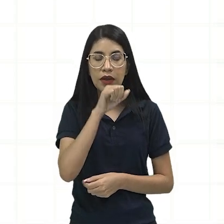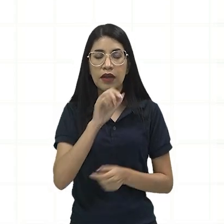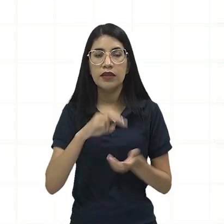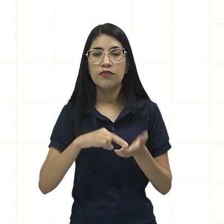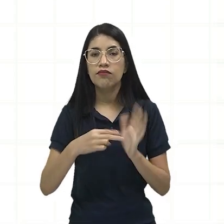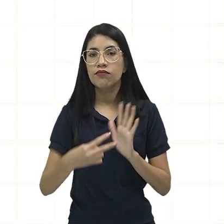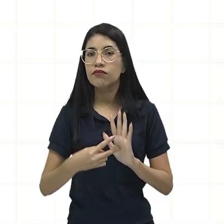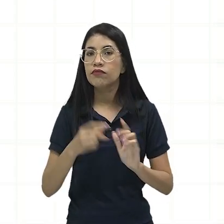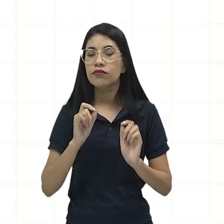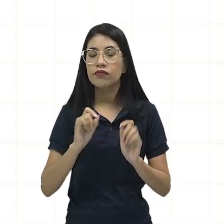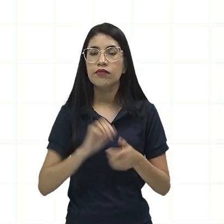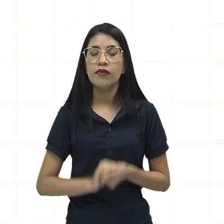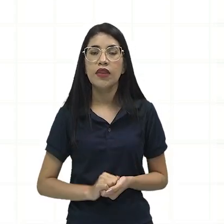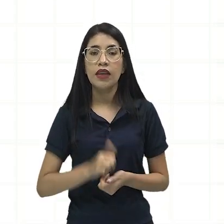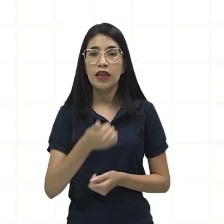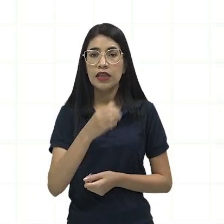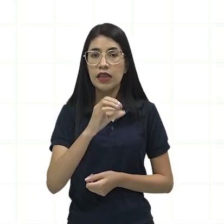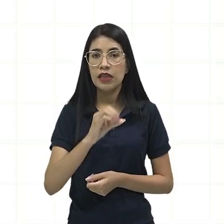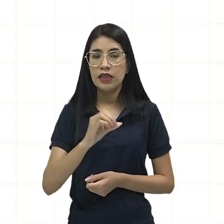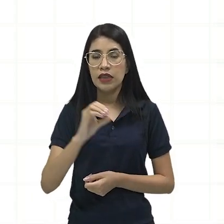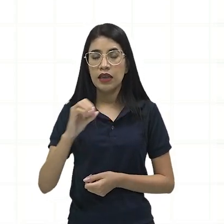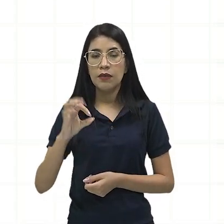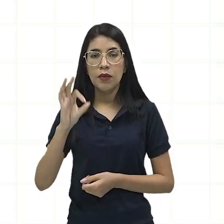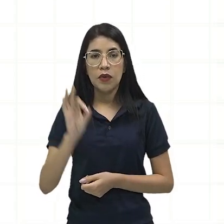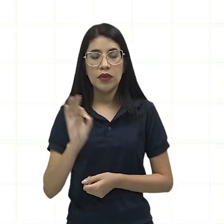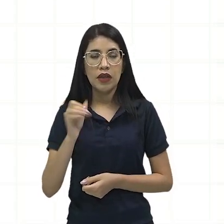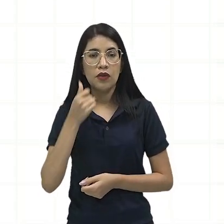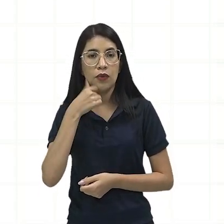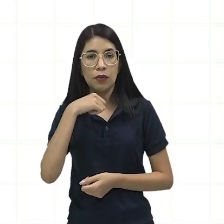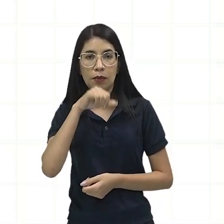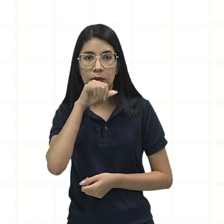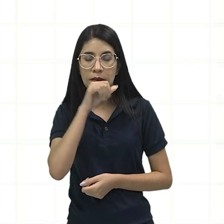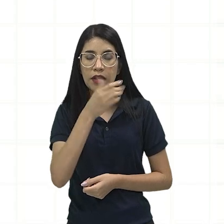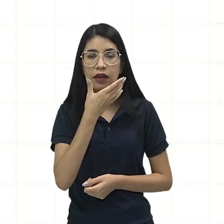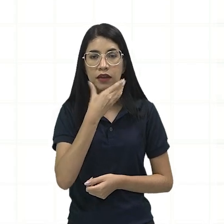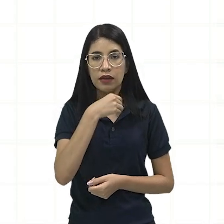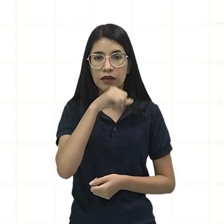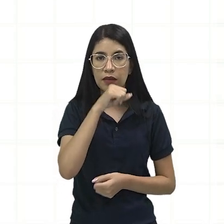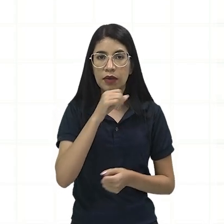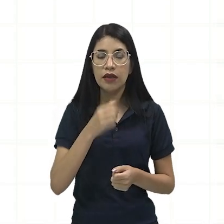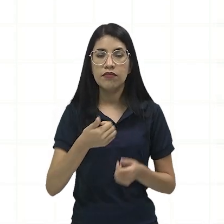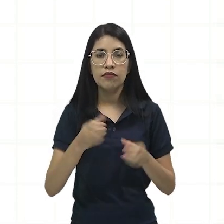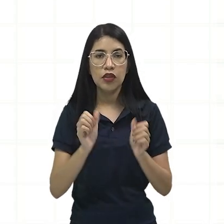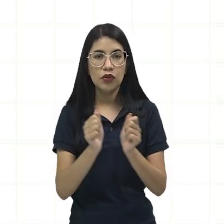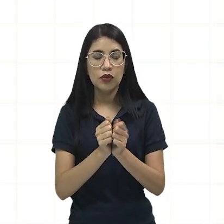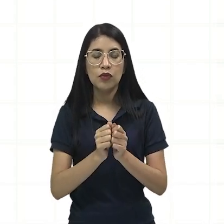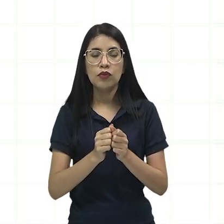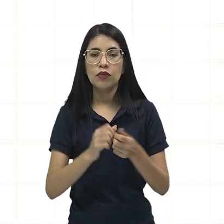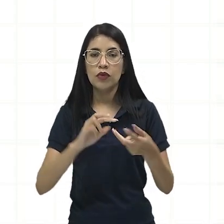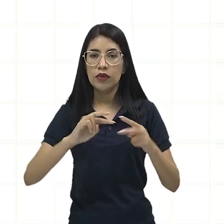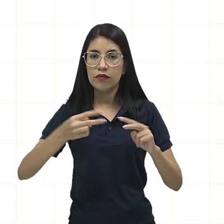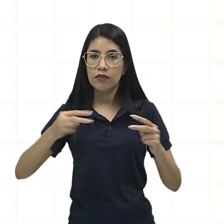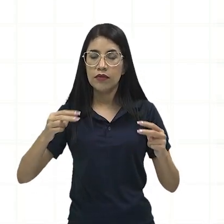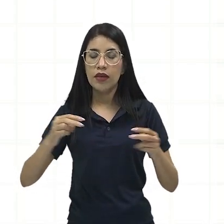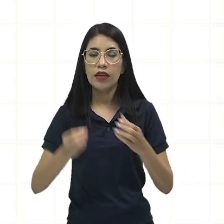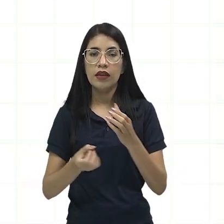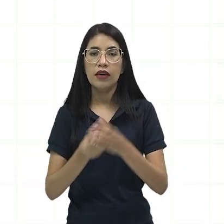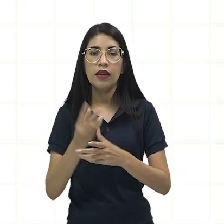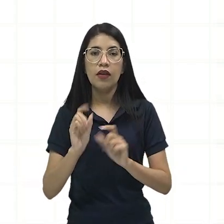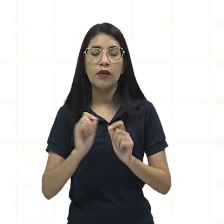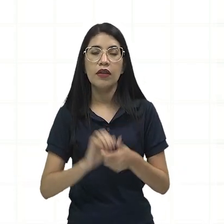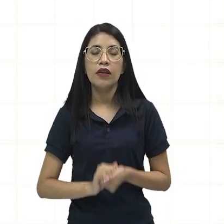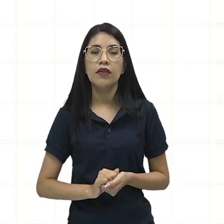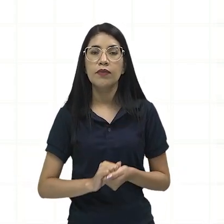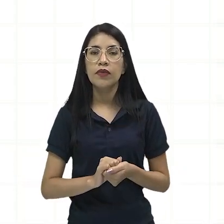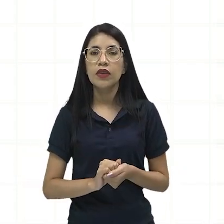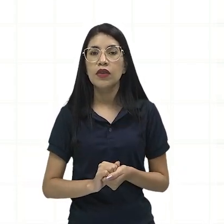seja, DNA 100% materno e 100% paterno, gerando os indivíduos que são chamados de